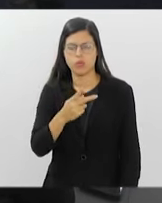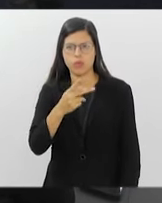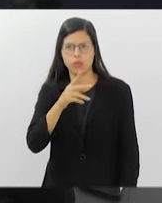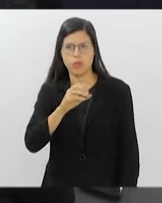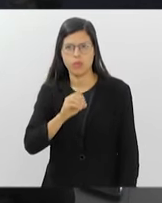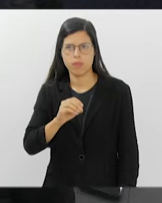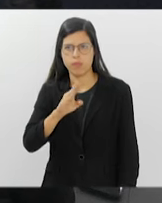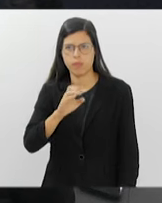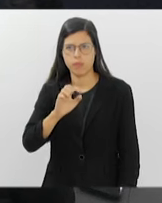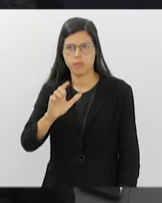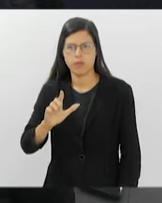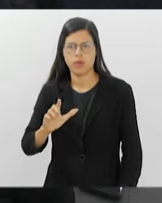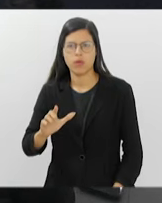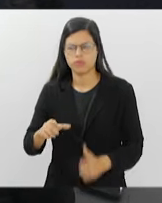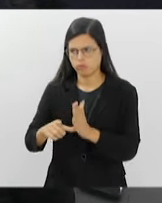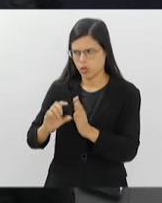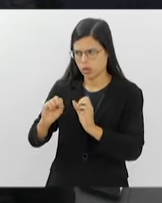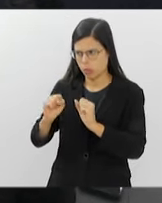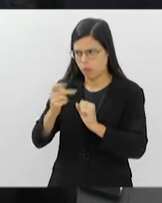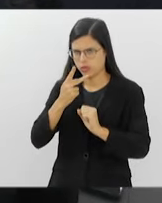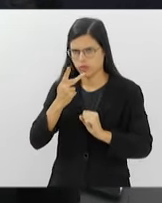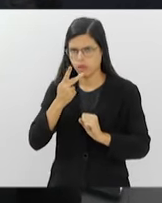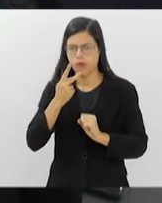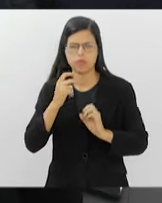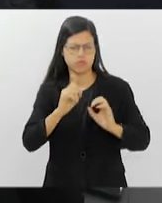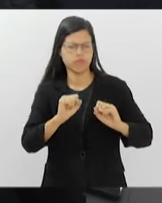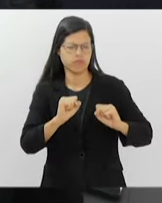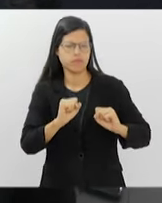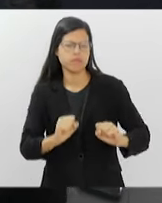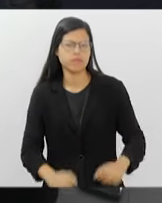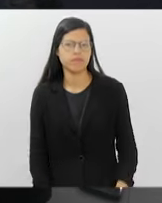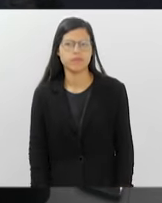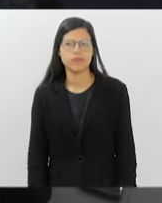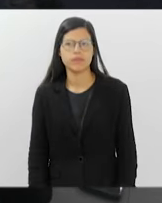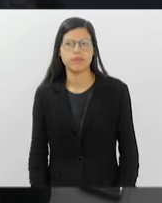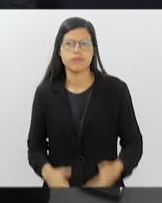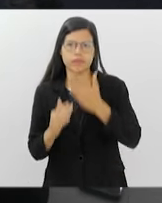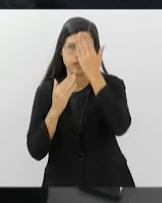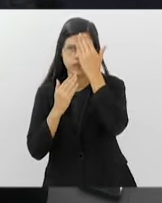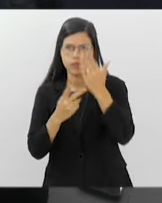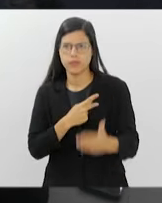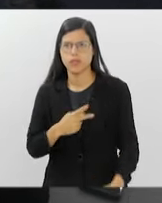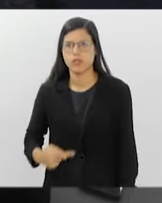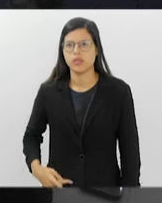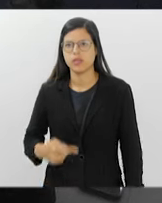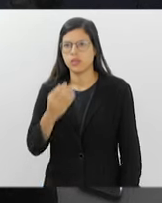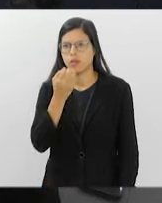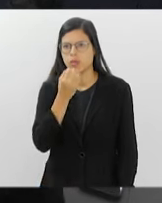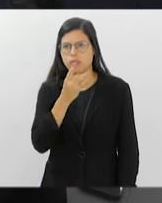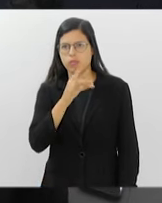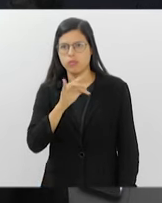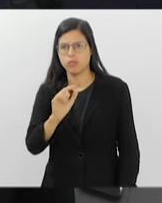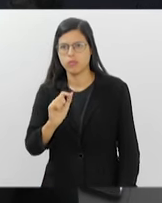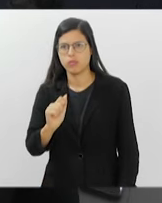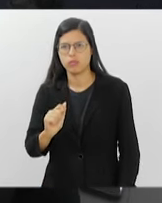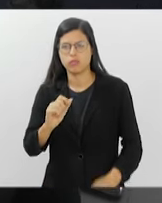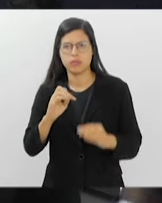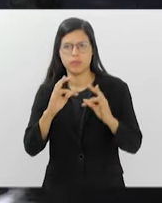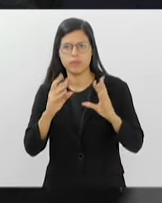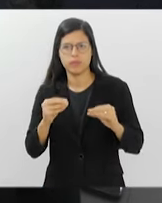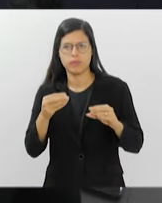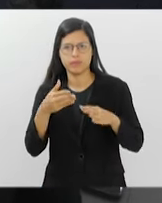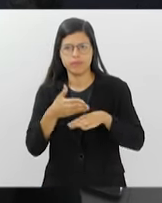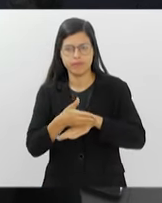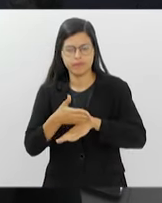antes posso fazer uma consideração Presidente com CL Obrigado Presidente Um bom dia a todos presentes na